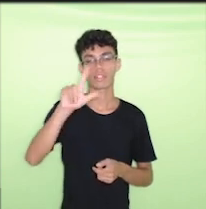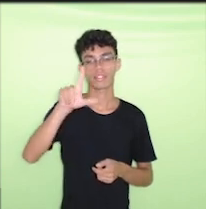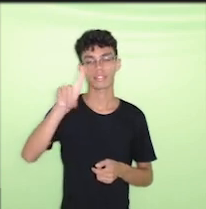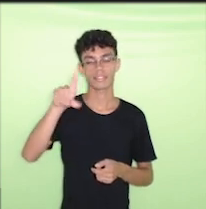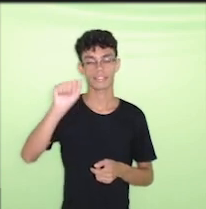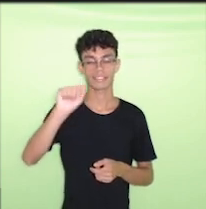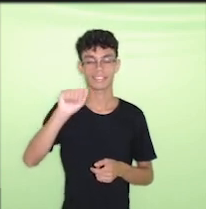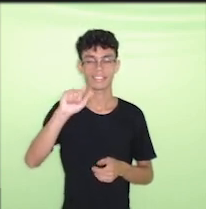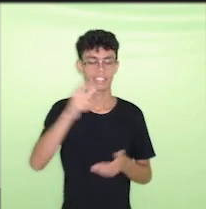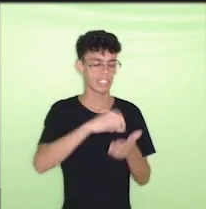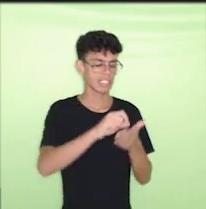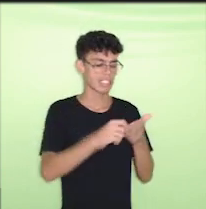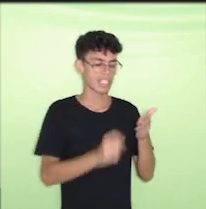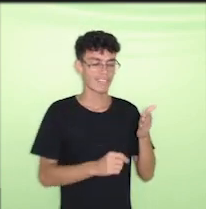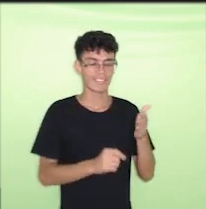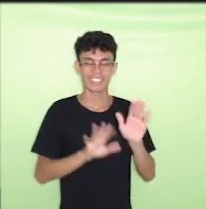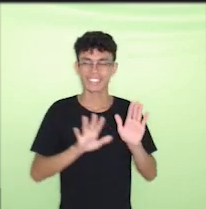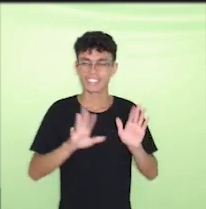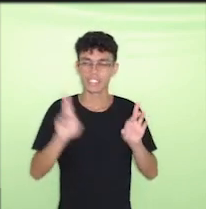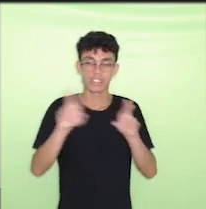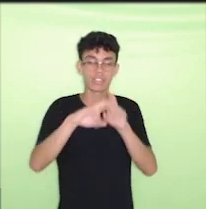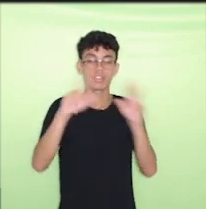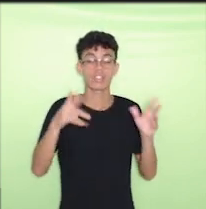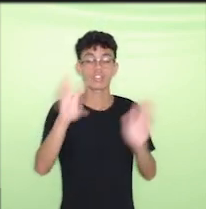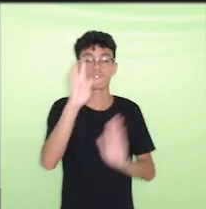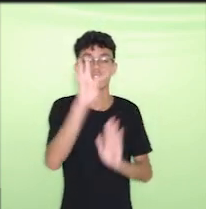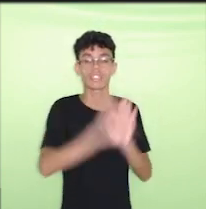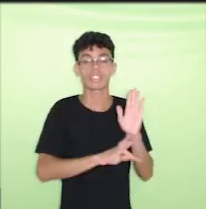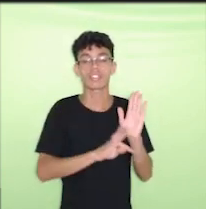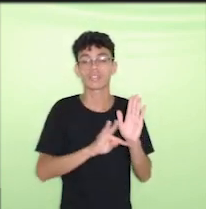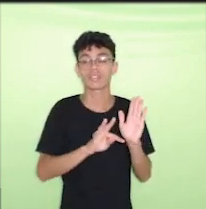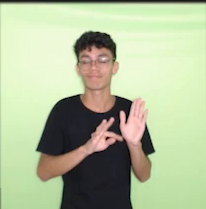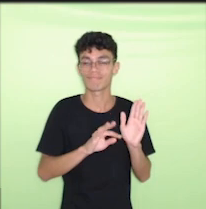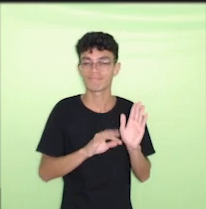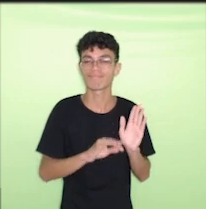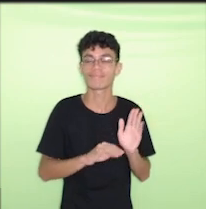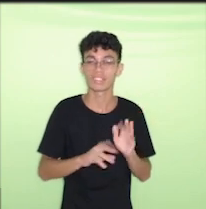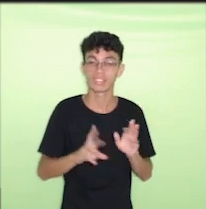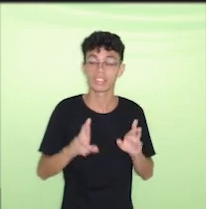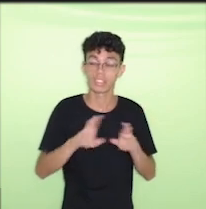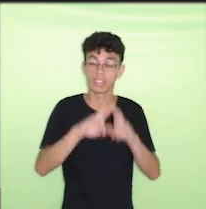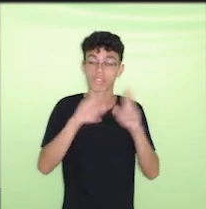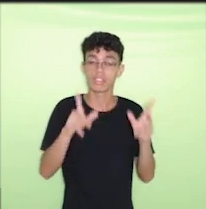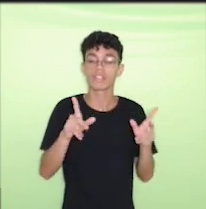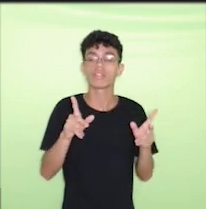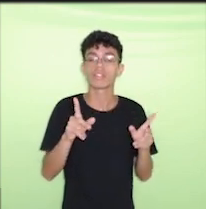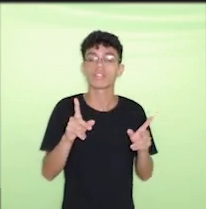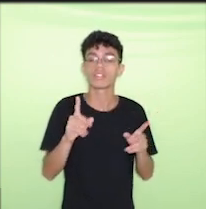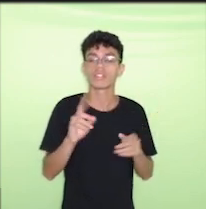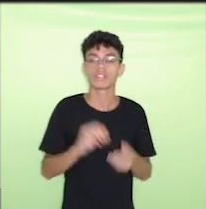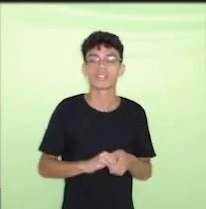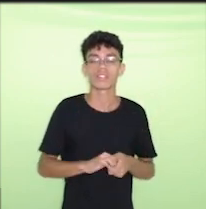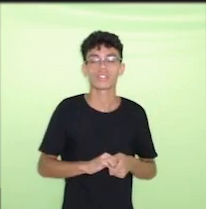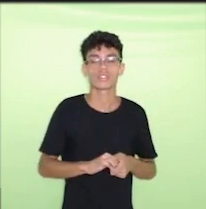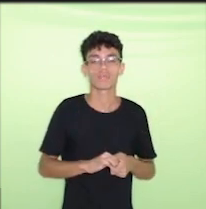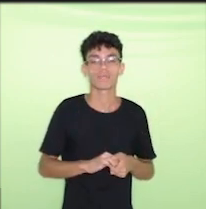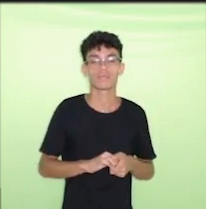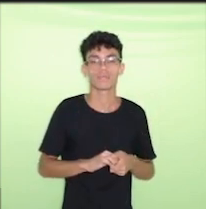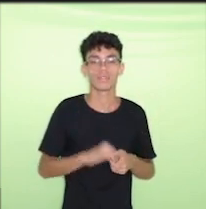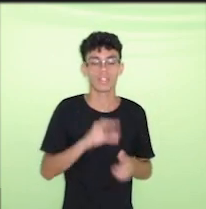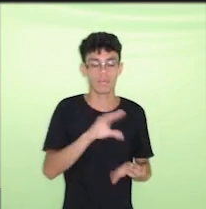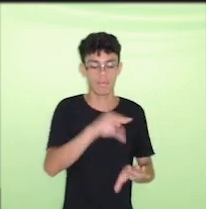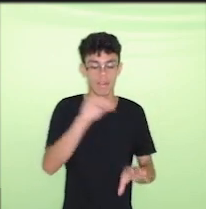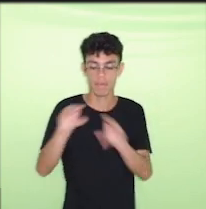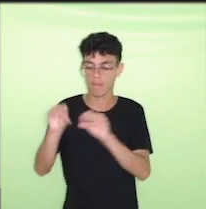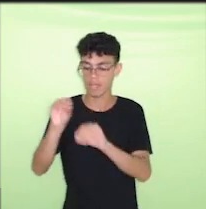muito performativa. Eu acho que seriam textos performáticos esses da ficção, que dá para você montar perfeitamente como